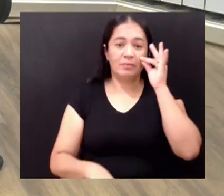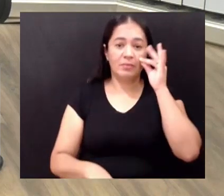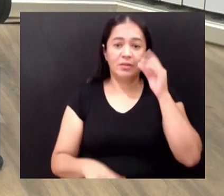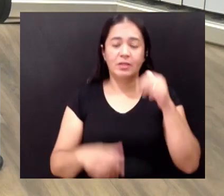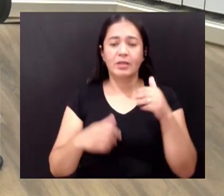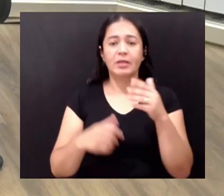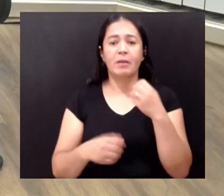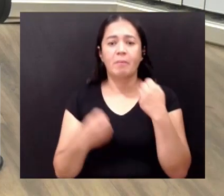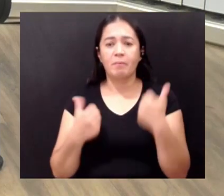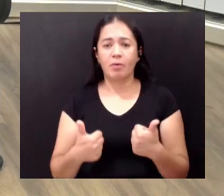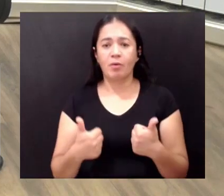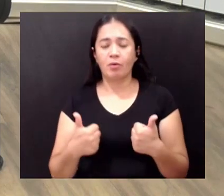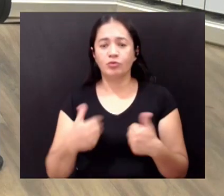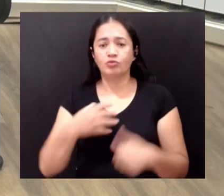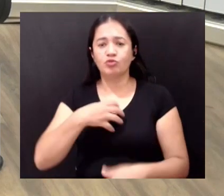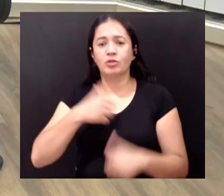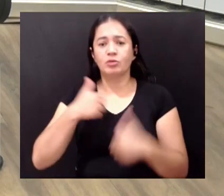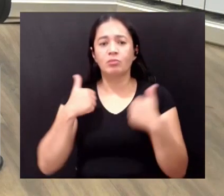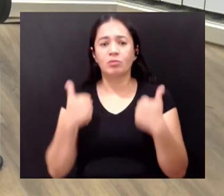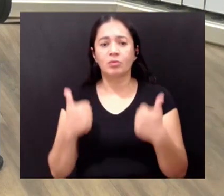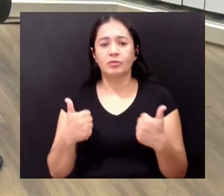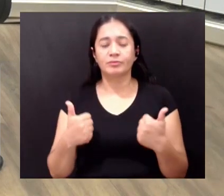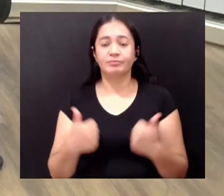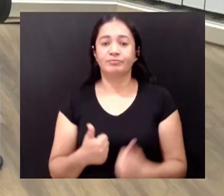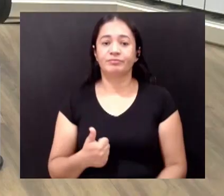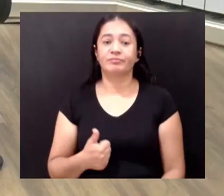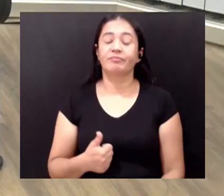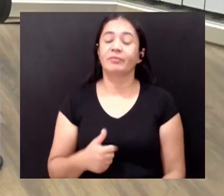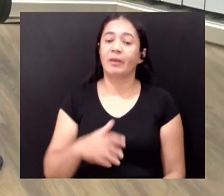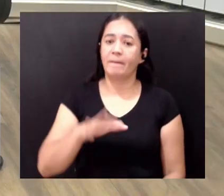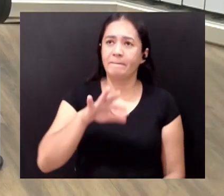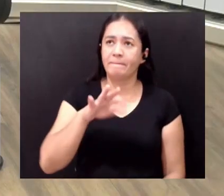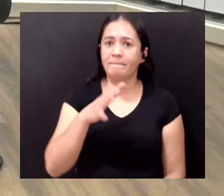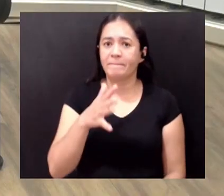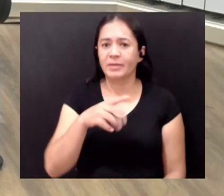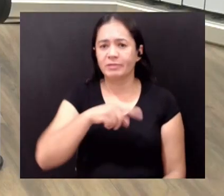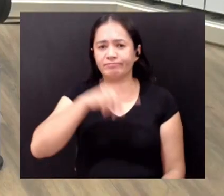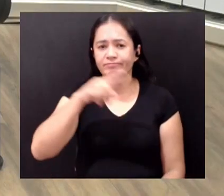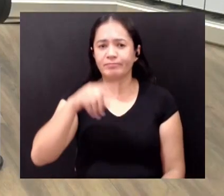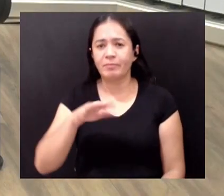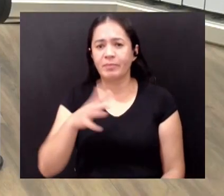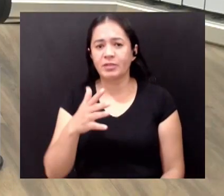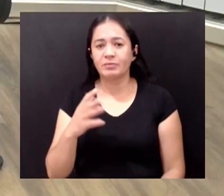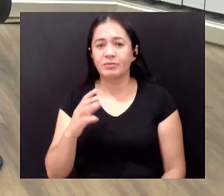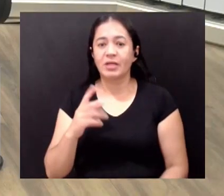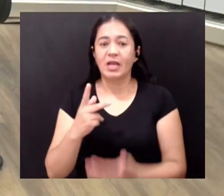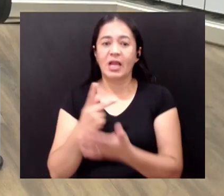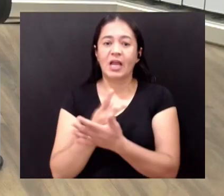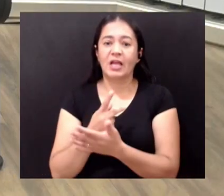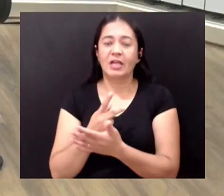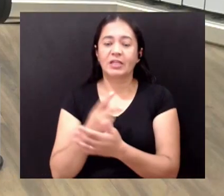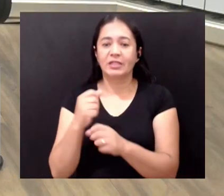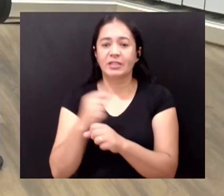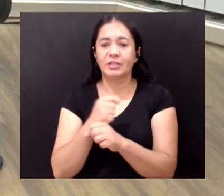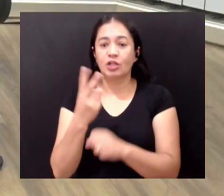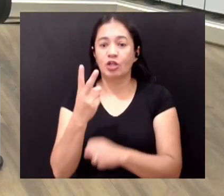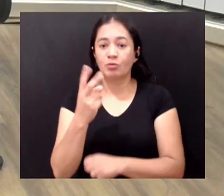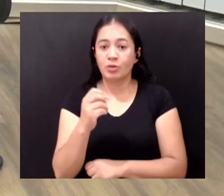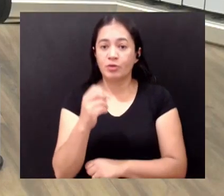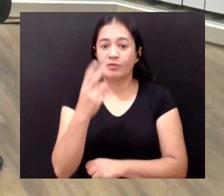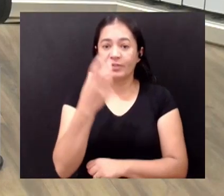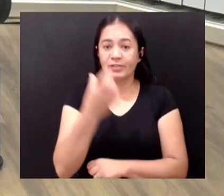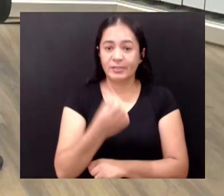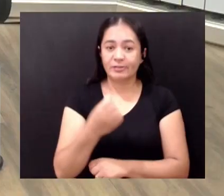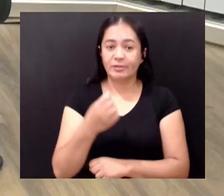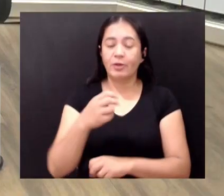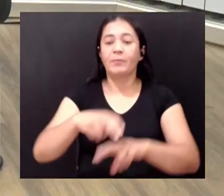funcionário? Existem estimativas que indicam que isso deve acontecer até 2026. Então, a gente tem aí 1 ano e meio, né, se a gente for